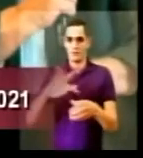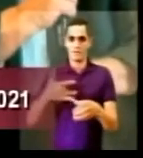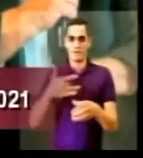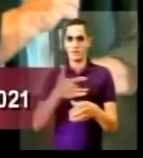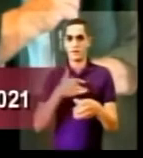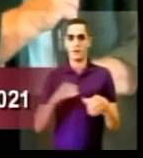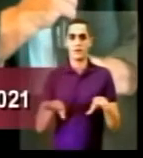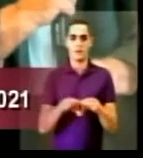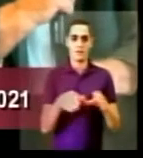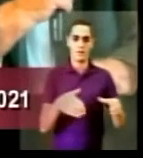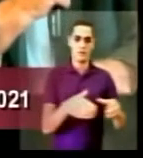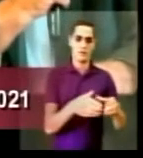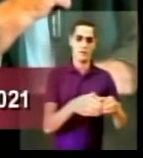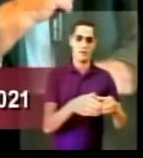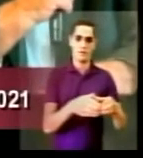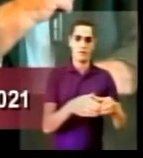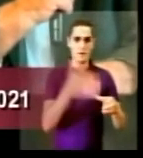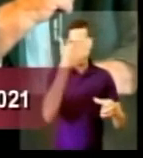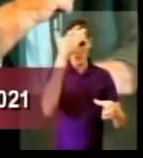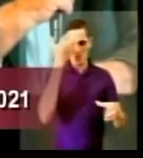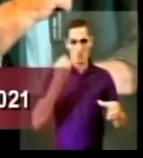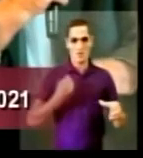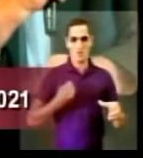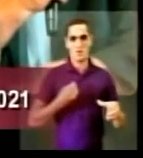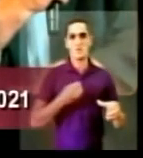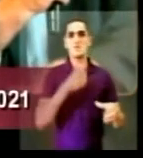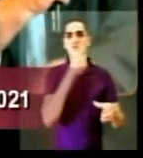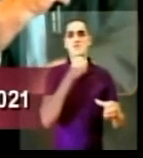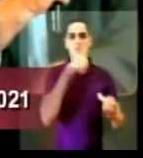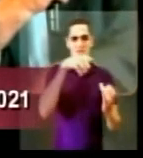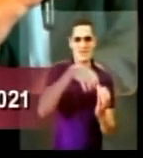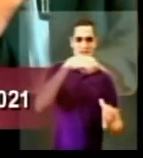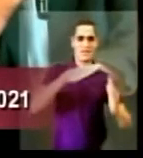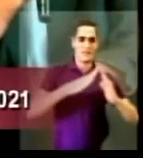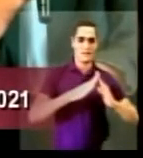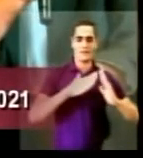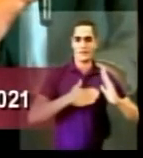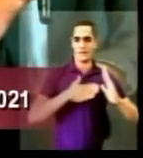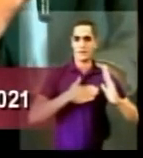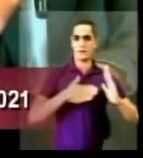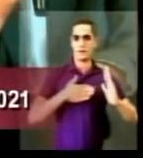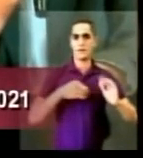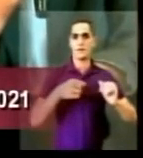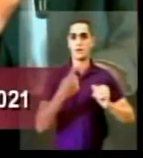institucionalizados, né, que foi até hoje, e que nós fizemos